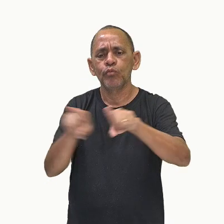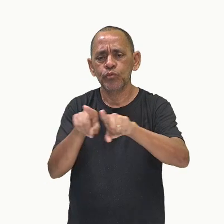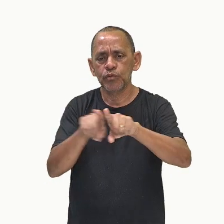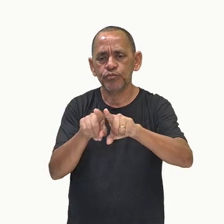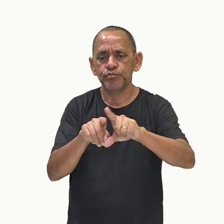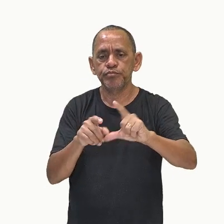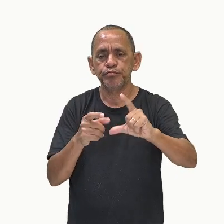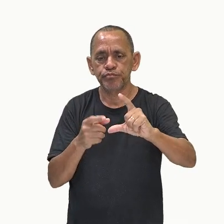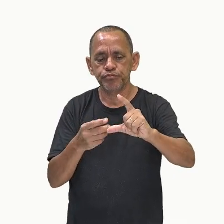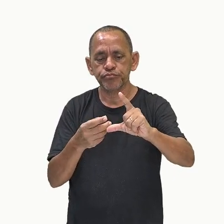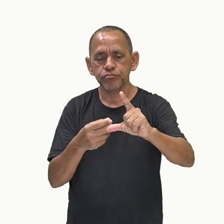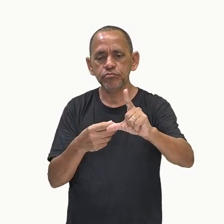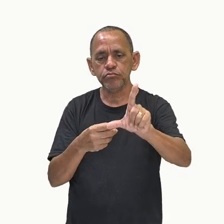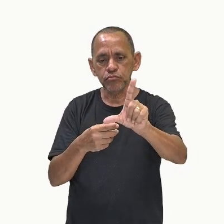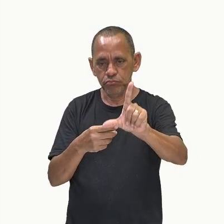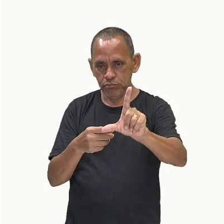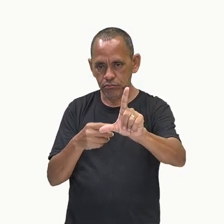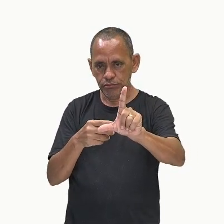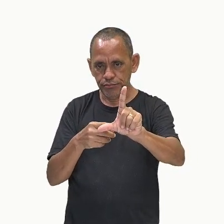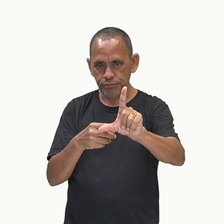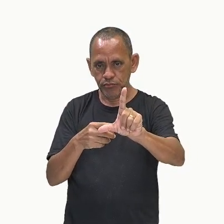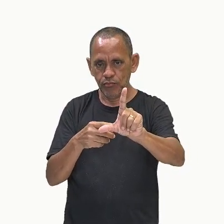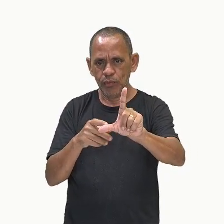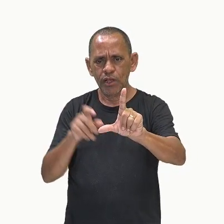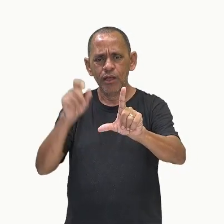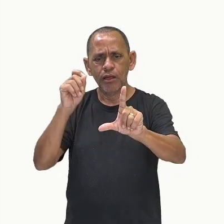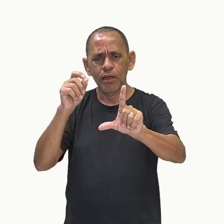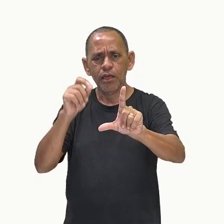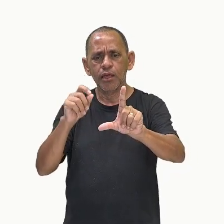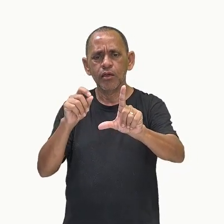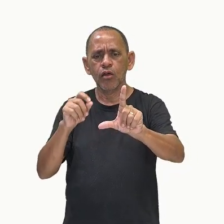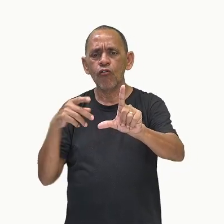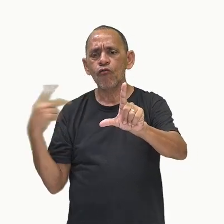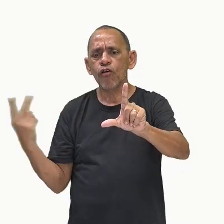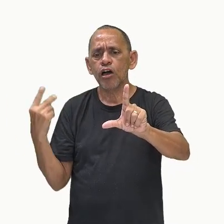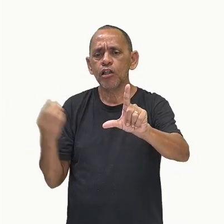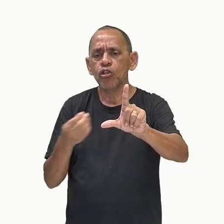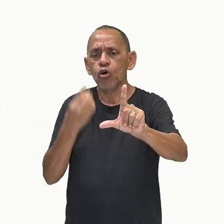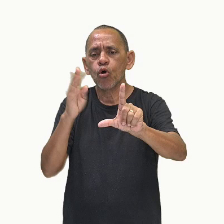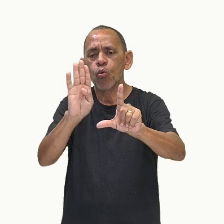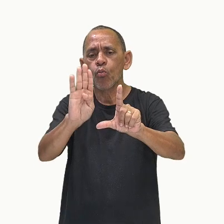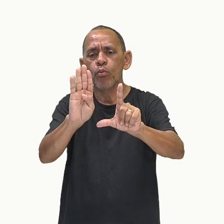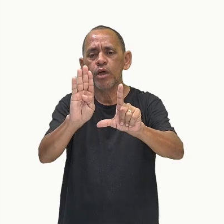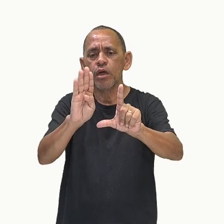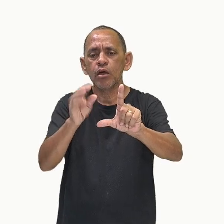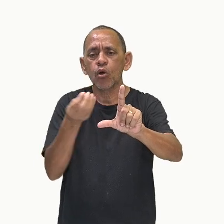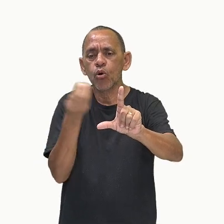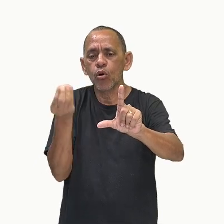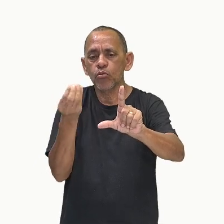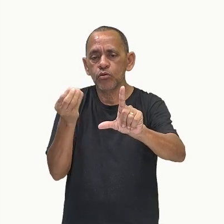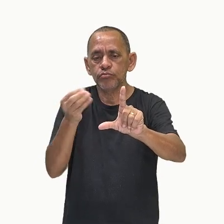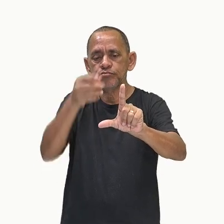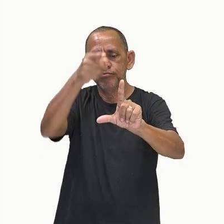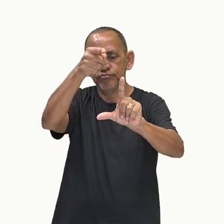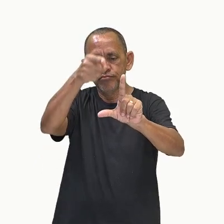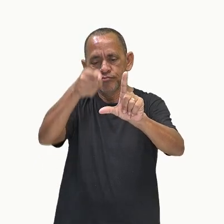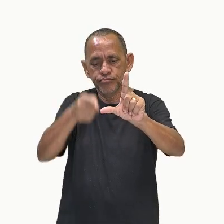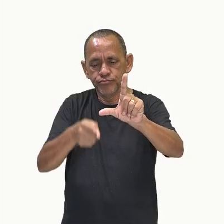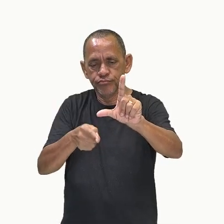x, então a gente observa aqui, para que valor o B está apontando no x? Está apontando para o 6,